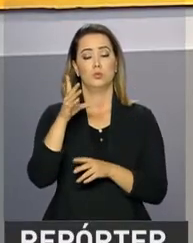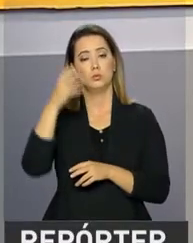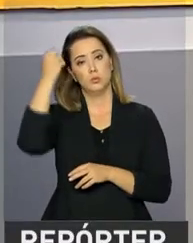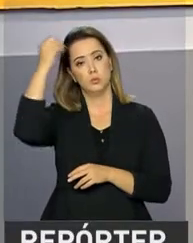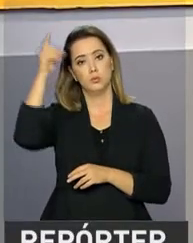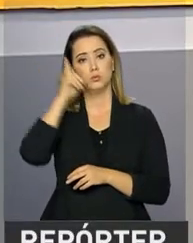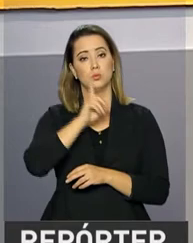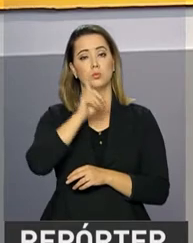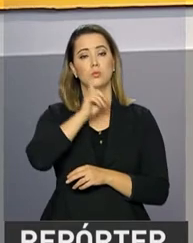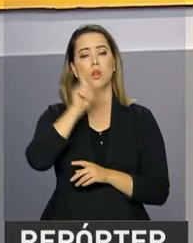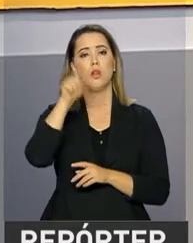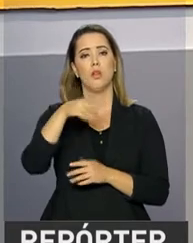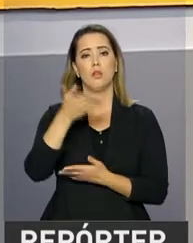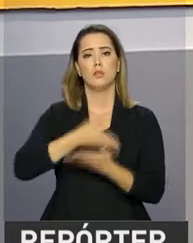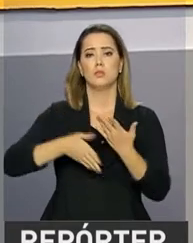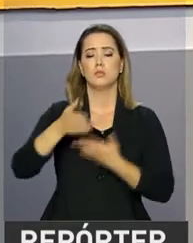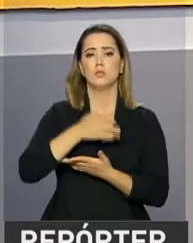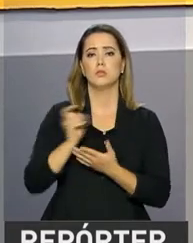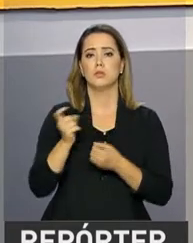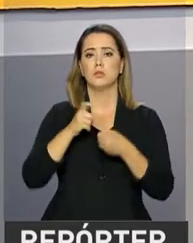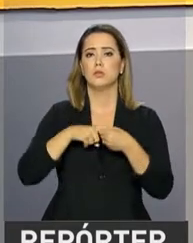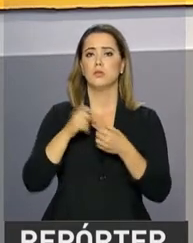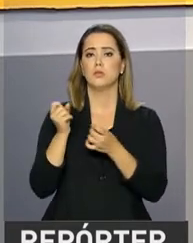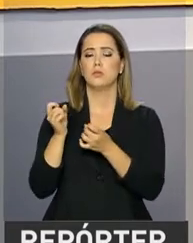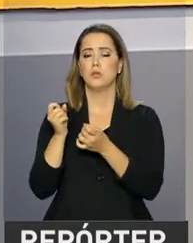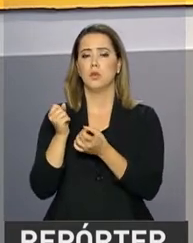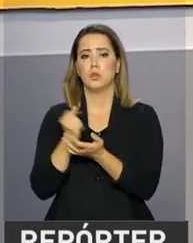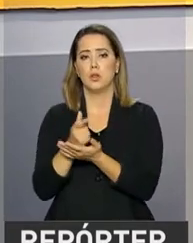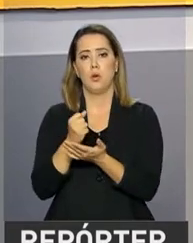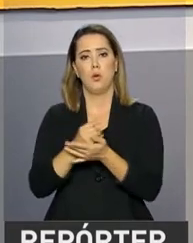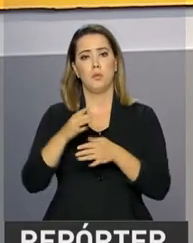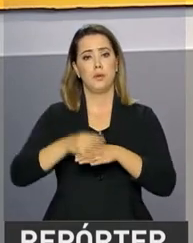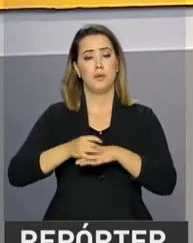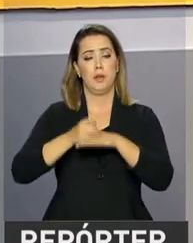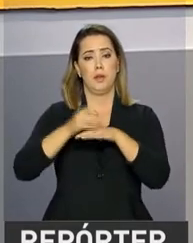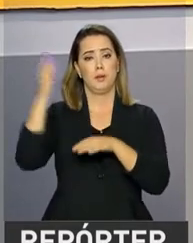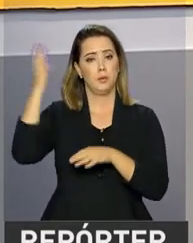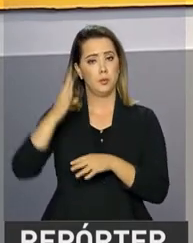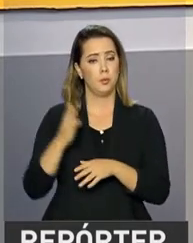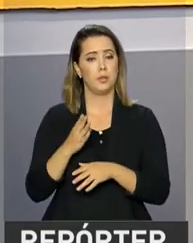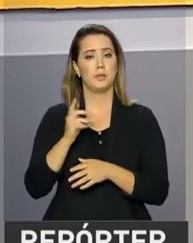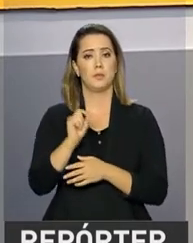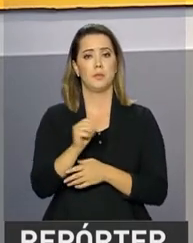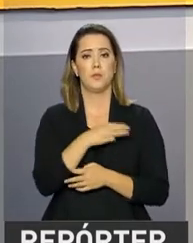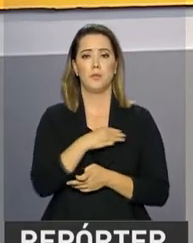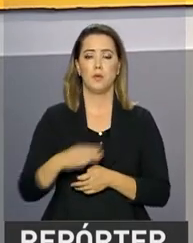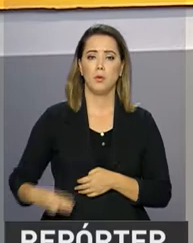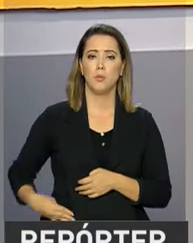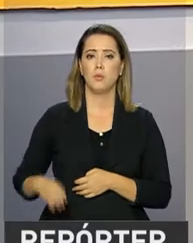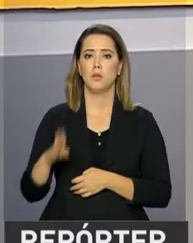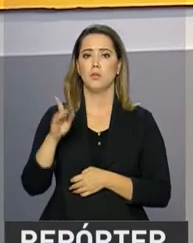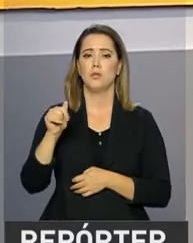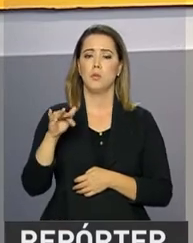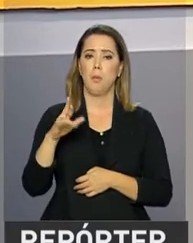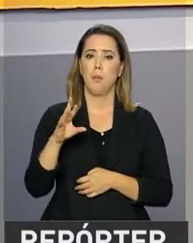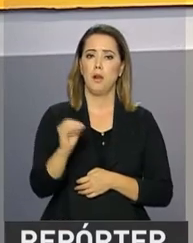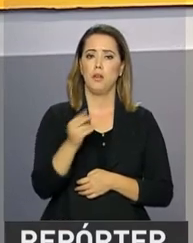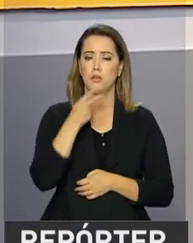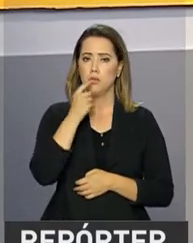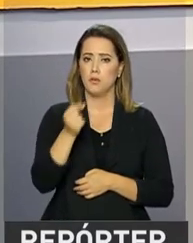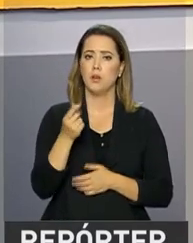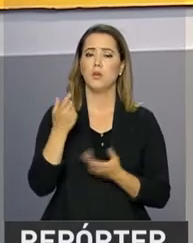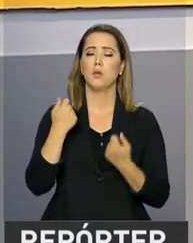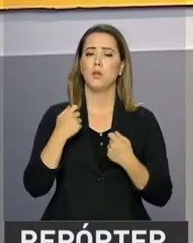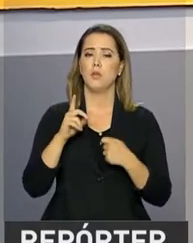unidos são as negociações para a retomada da compra da carne brasileira in natura o ministro blairo maggi disse que os negócios devem